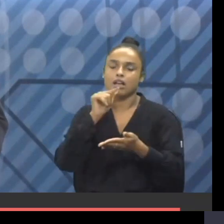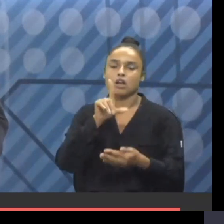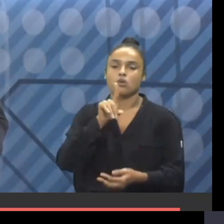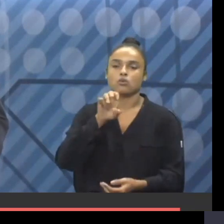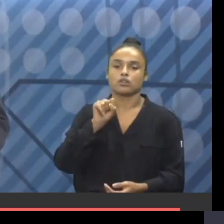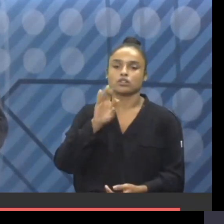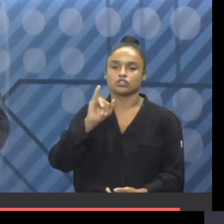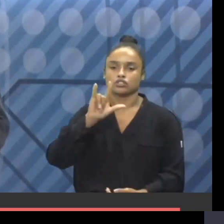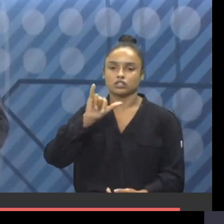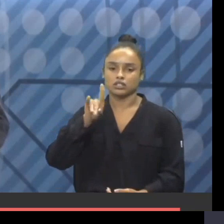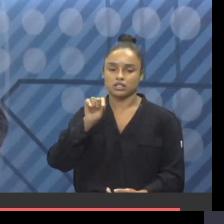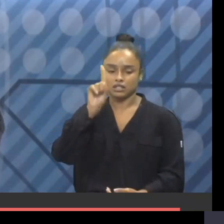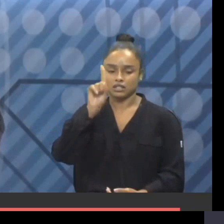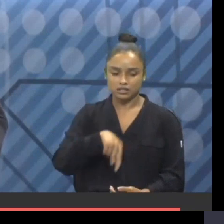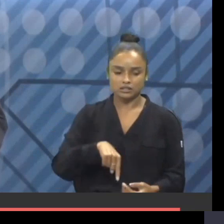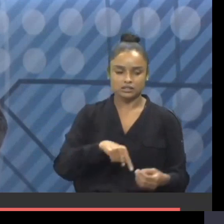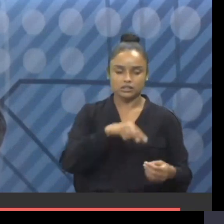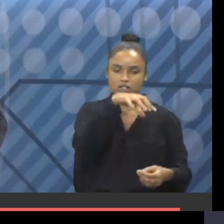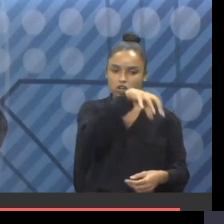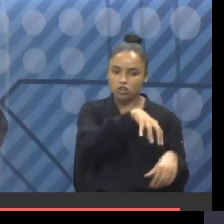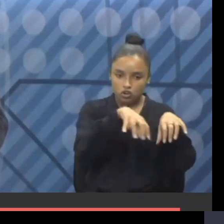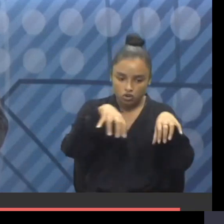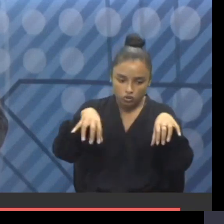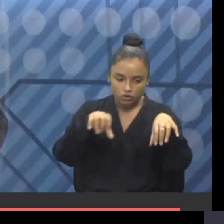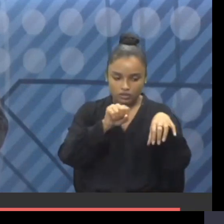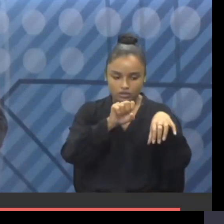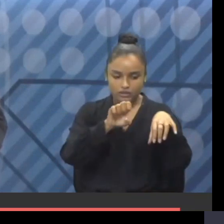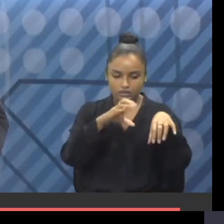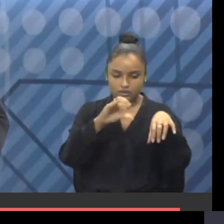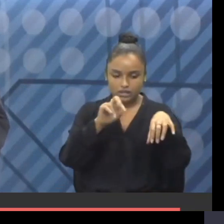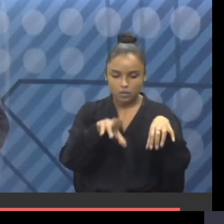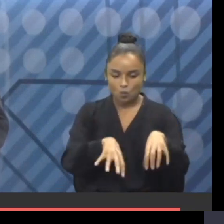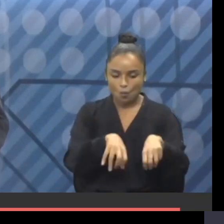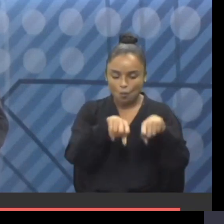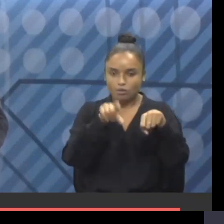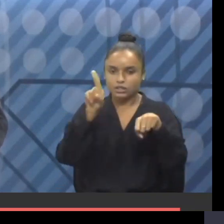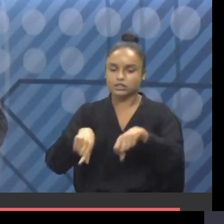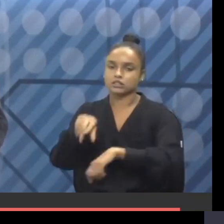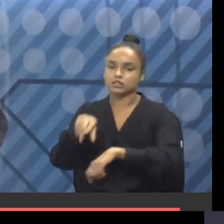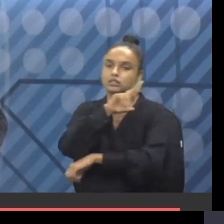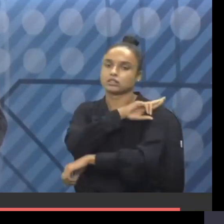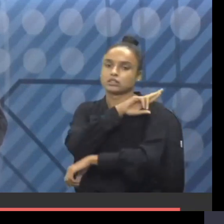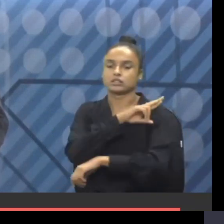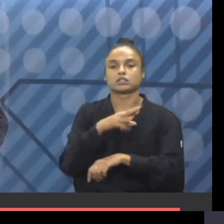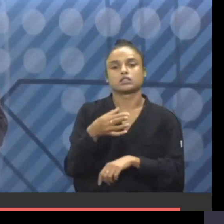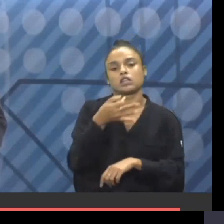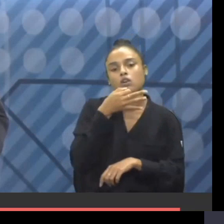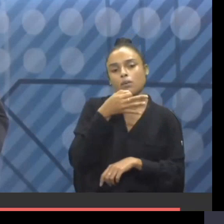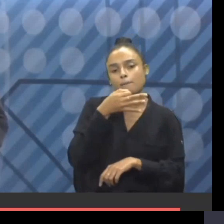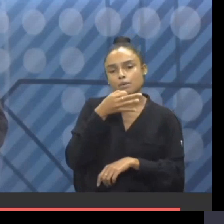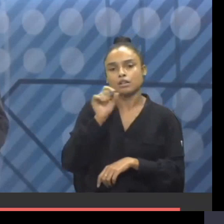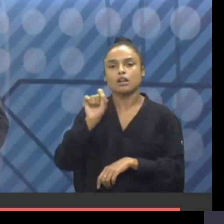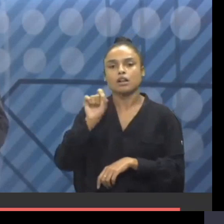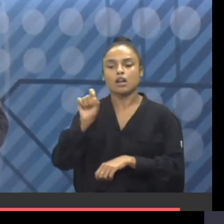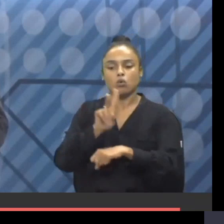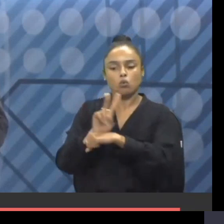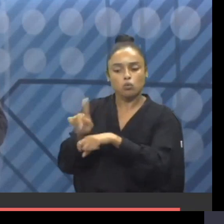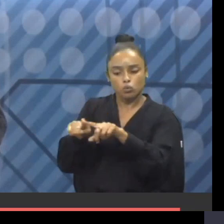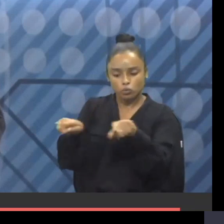destilada e deixando secar de acordo com as indicações do responsável dentro do laboratório, e ao final